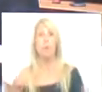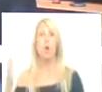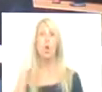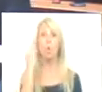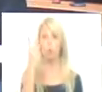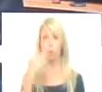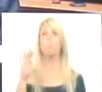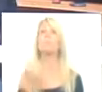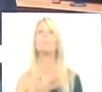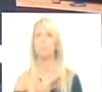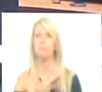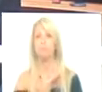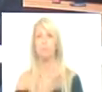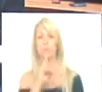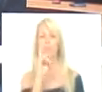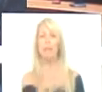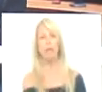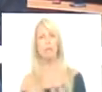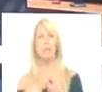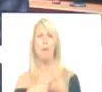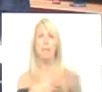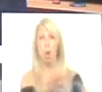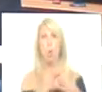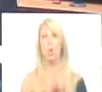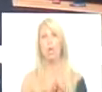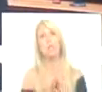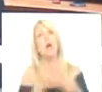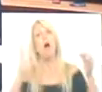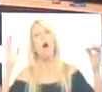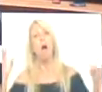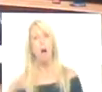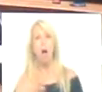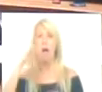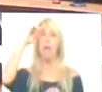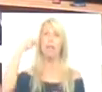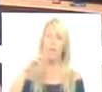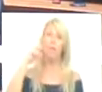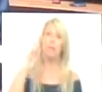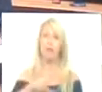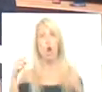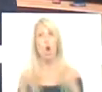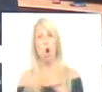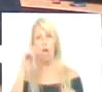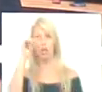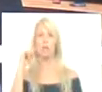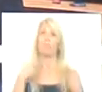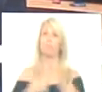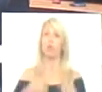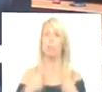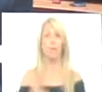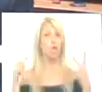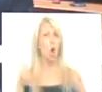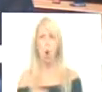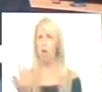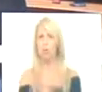veio dizer, em jeito de aviso ao parceiro de coligação, que via com muita dificuldade os cortes da despesa, que o corte das gorduras já está